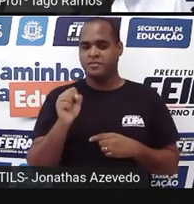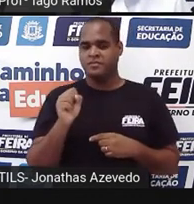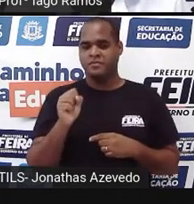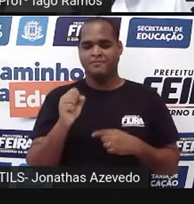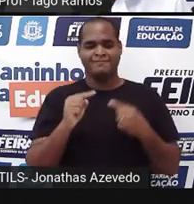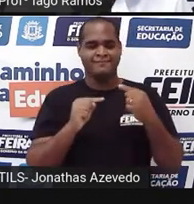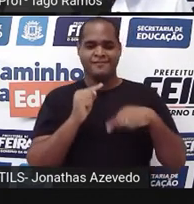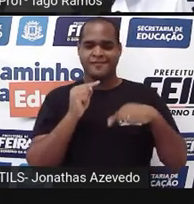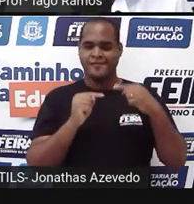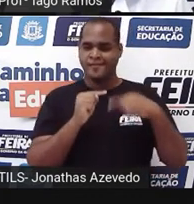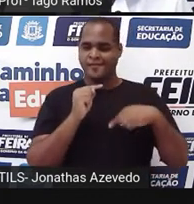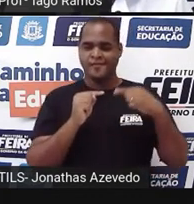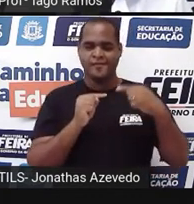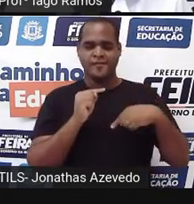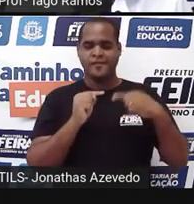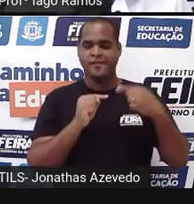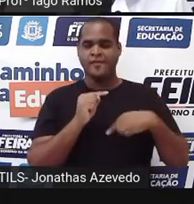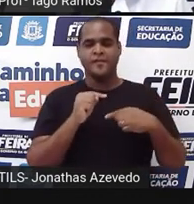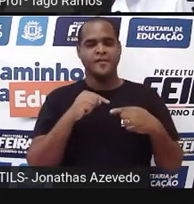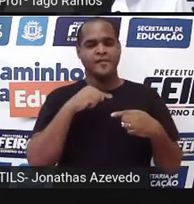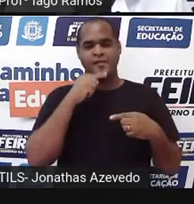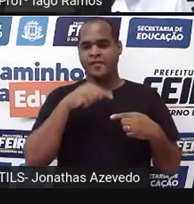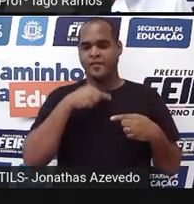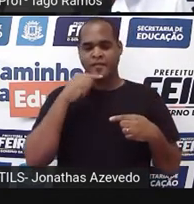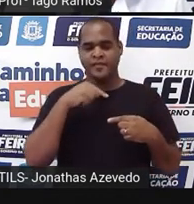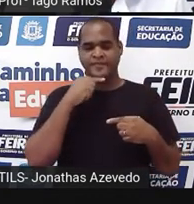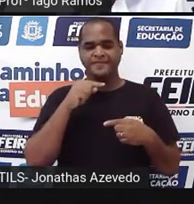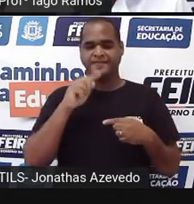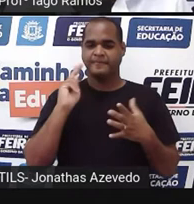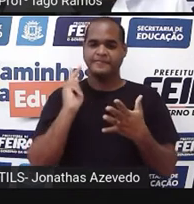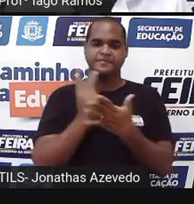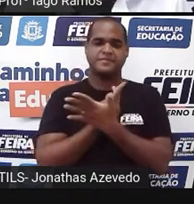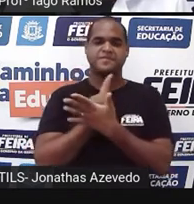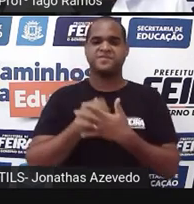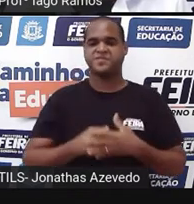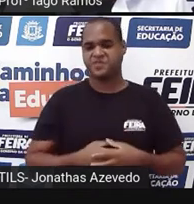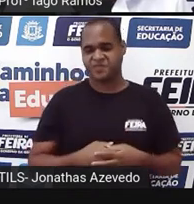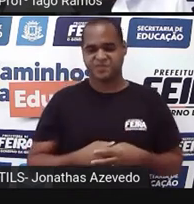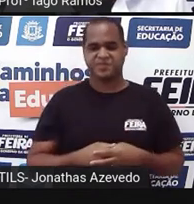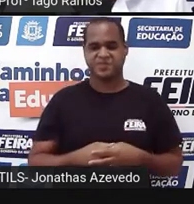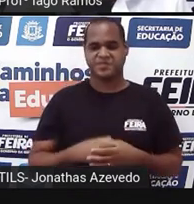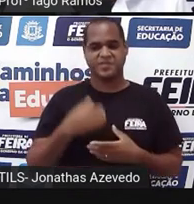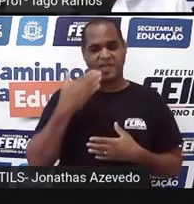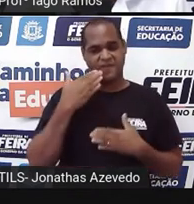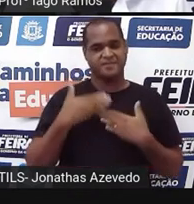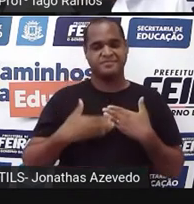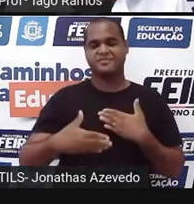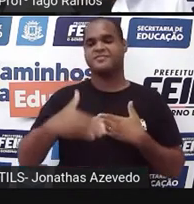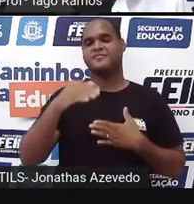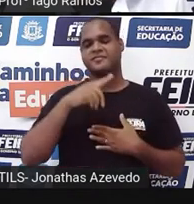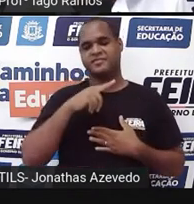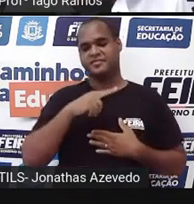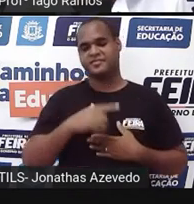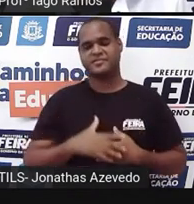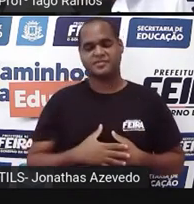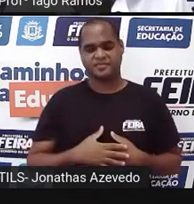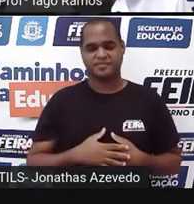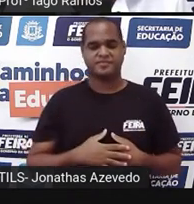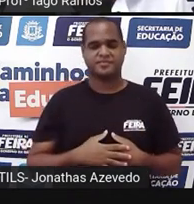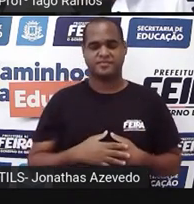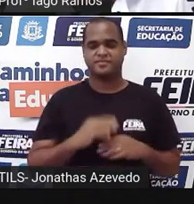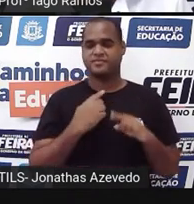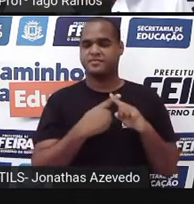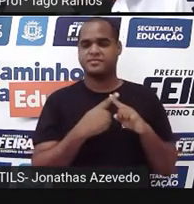68 tão o 2 e 15 também não vai funcionar vamos avançar um pouquinho porque